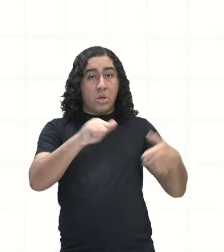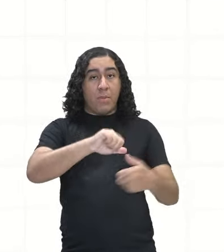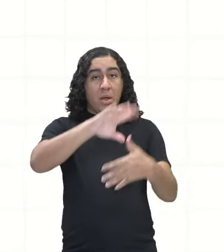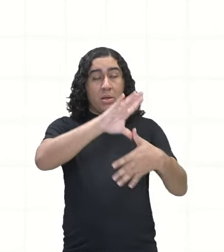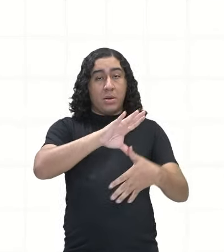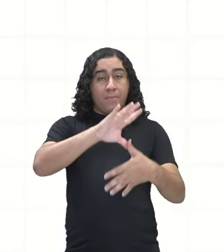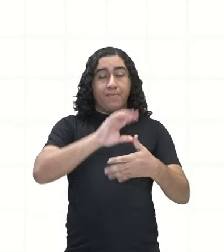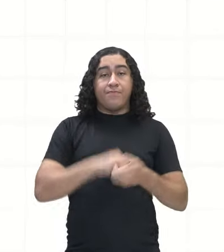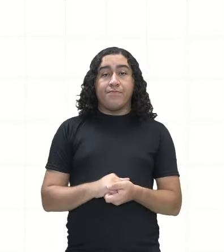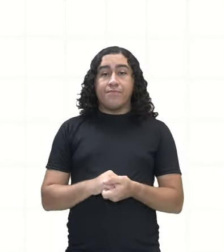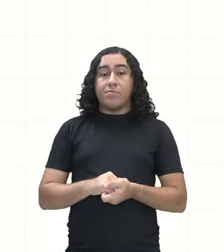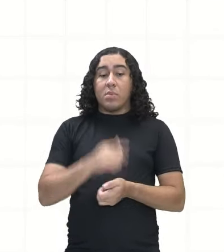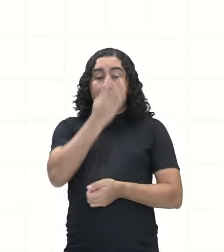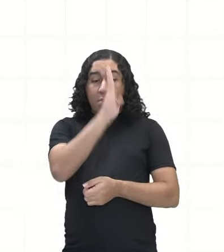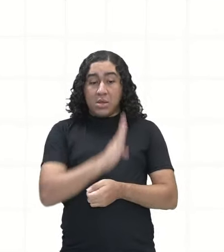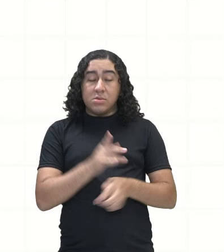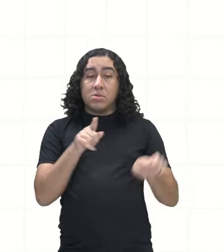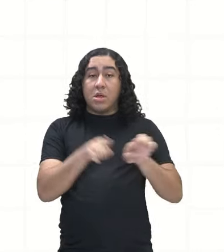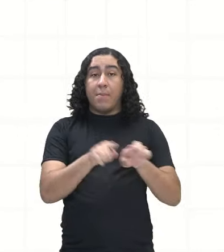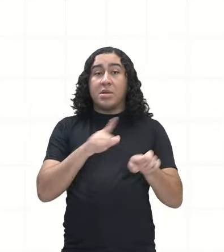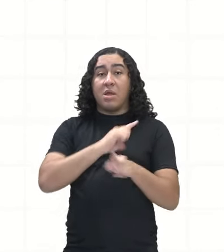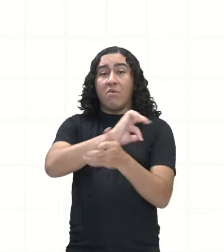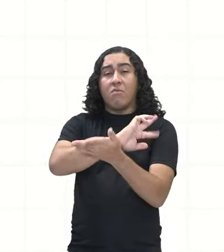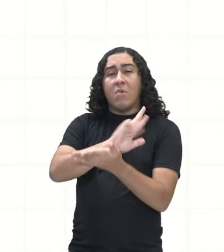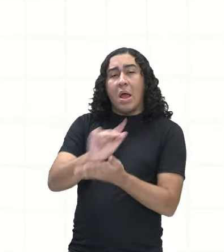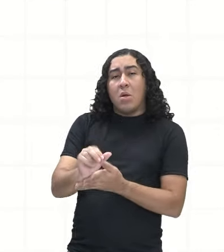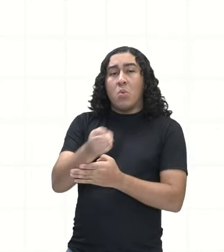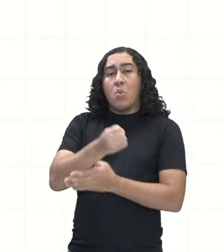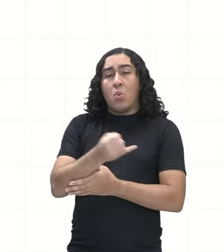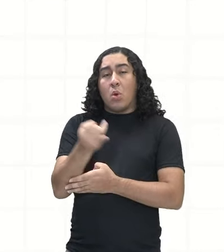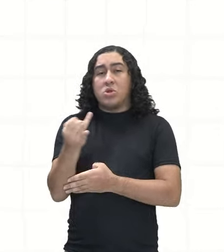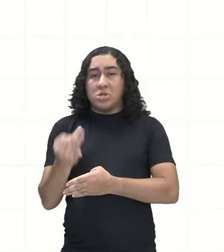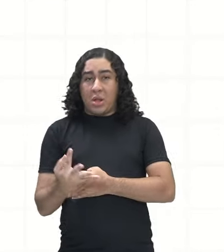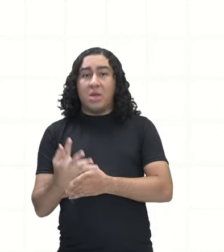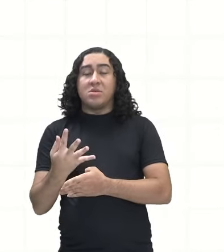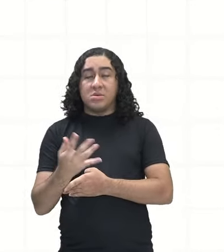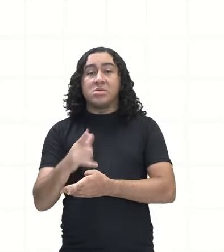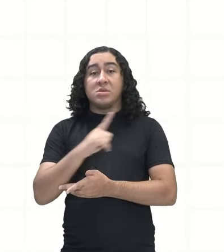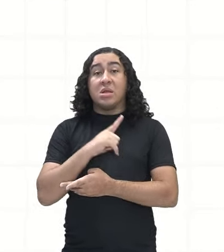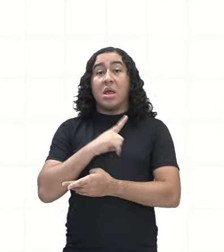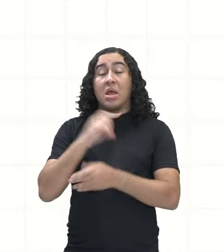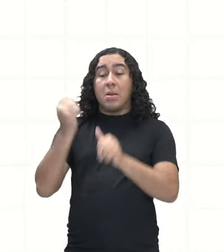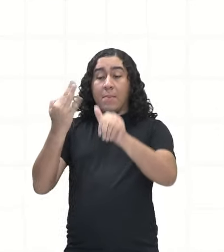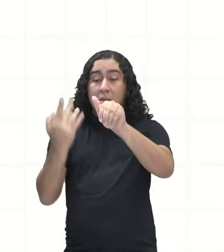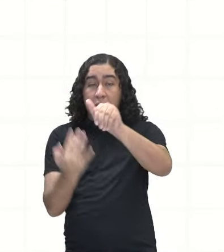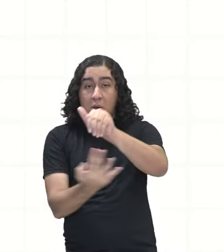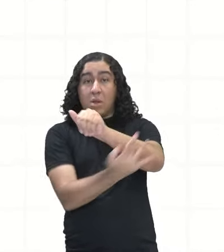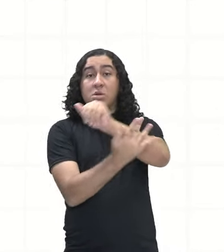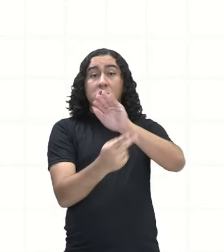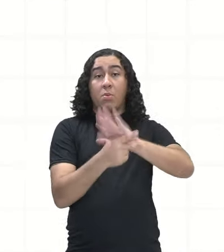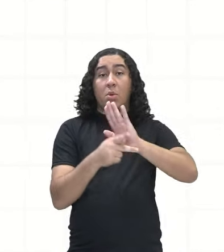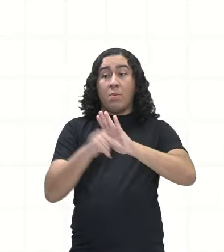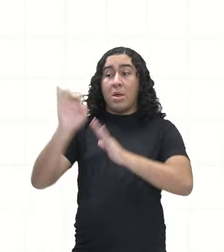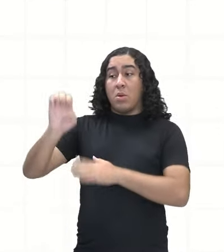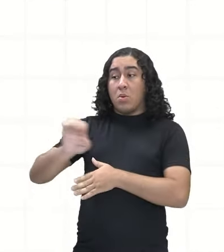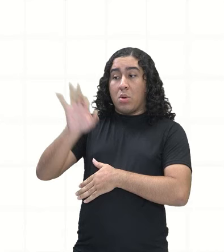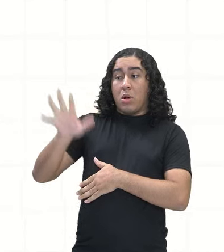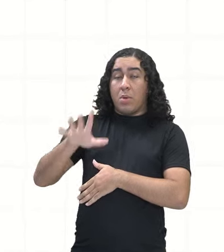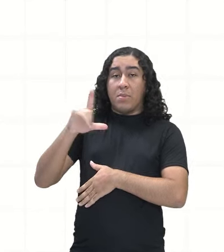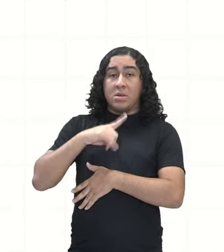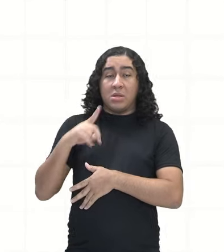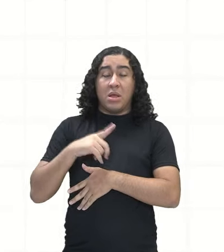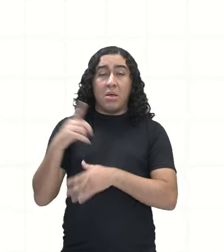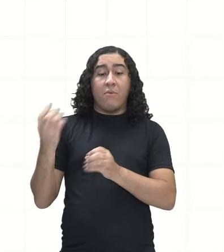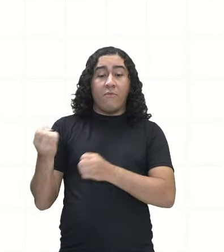o Brasil mesmo recebeu um quantitativo eh significativo de imigrantes tá de imigrantes europeus que vieram